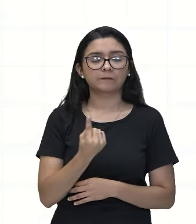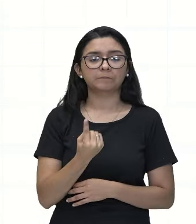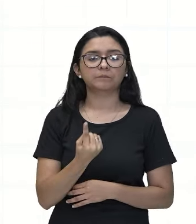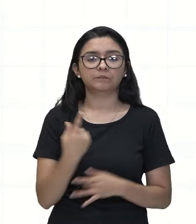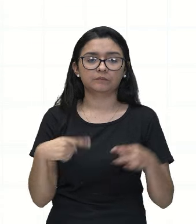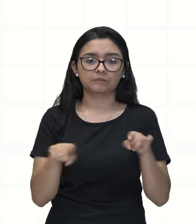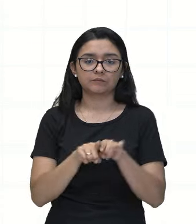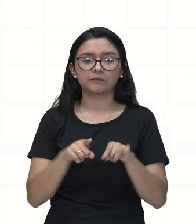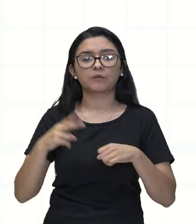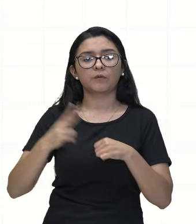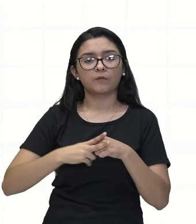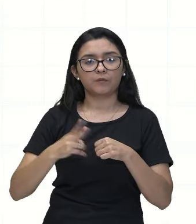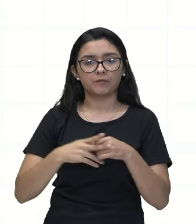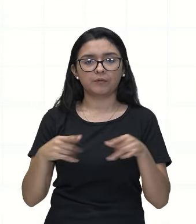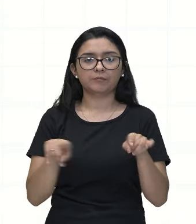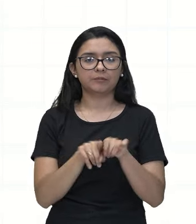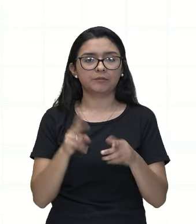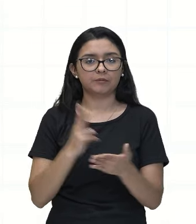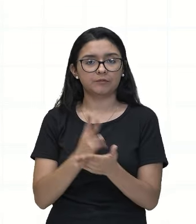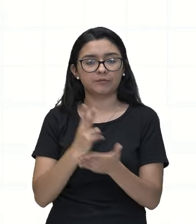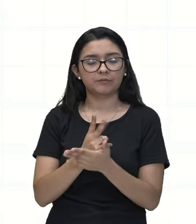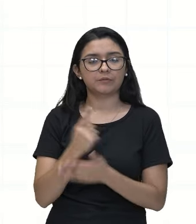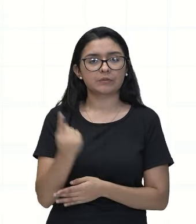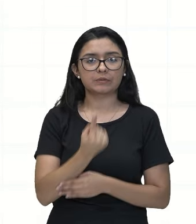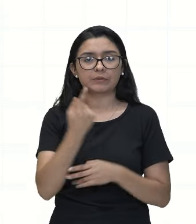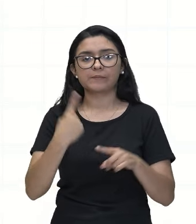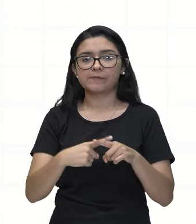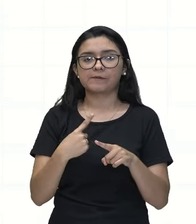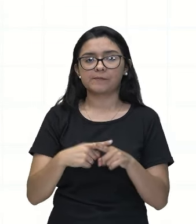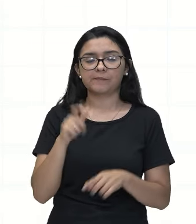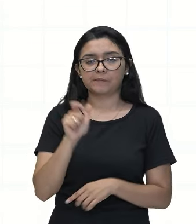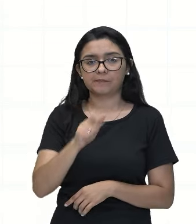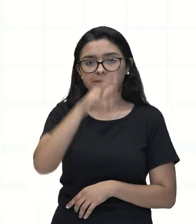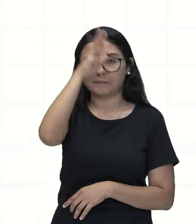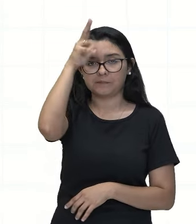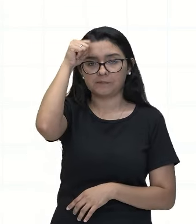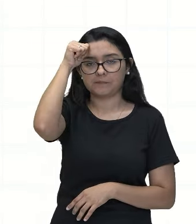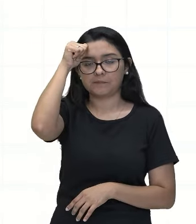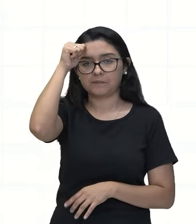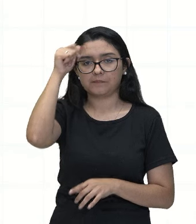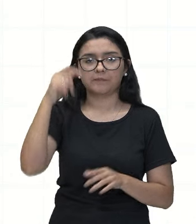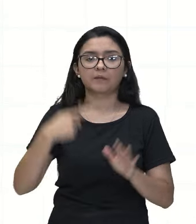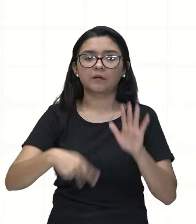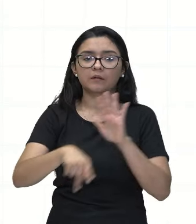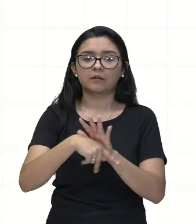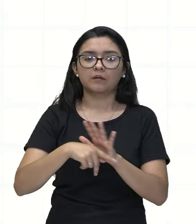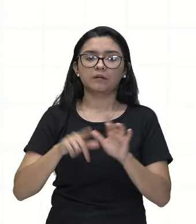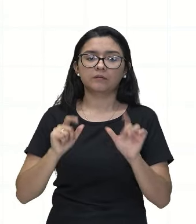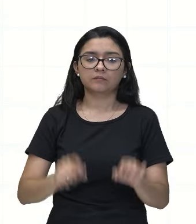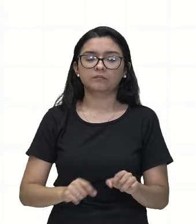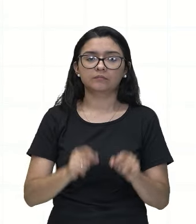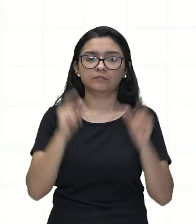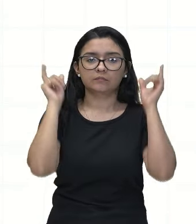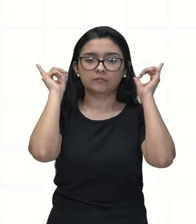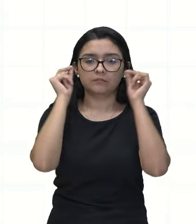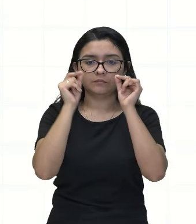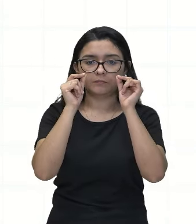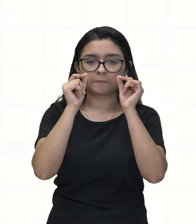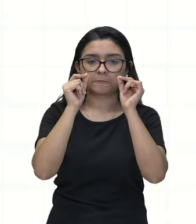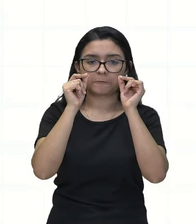verbo fica no singular por quê Porque a palavra Amazonas ela deriva né lá das Lendas gregas